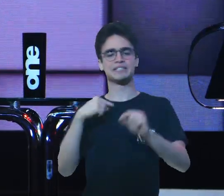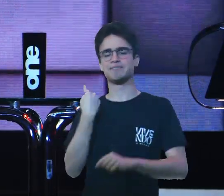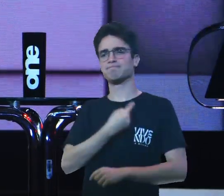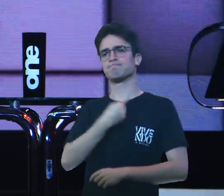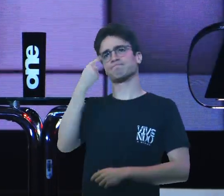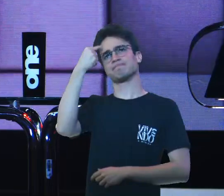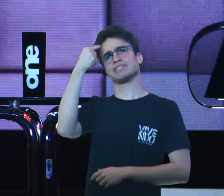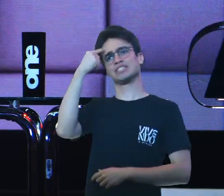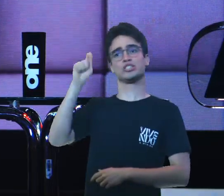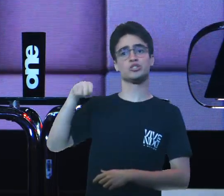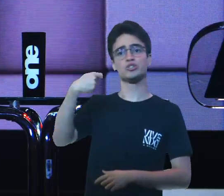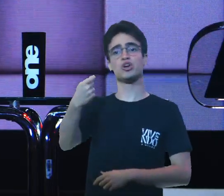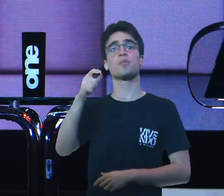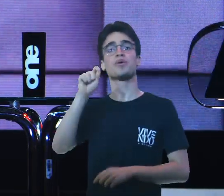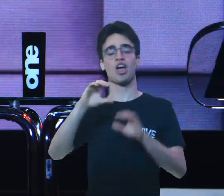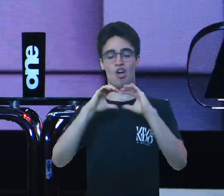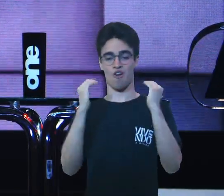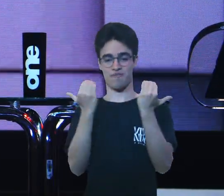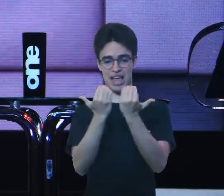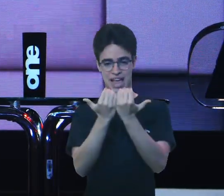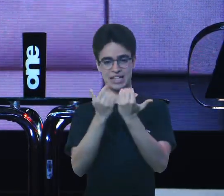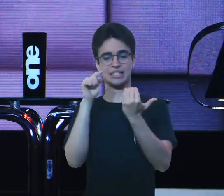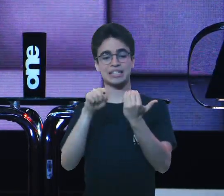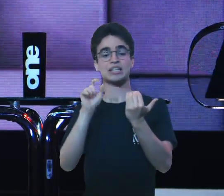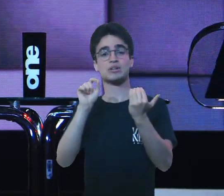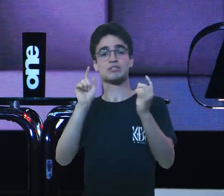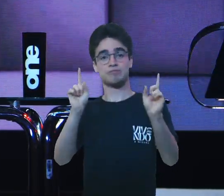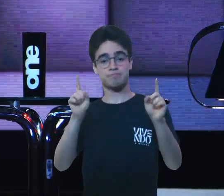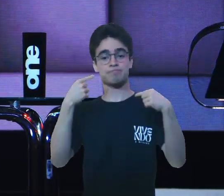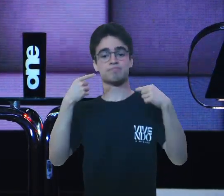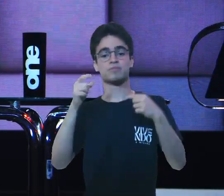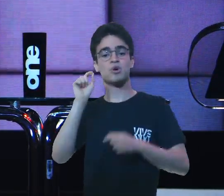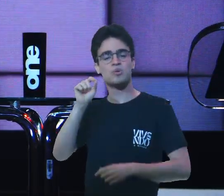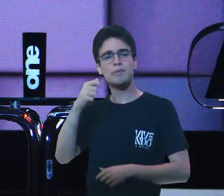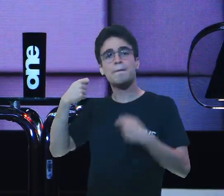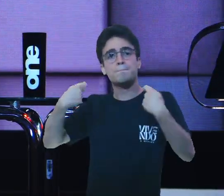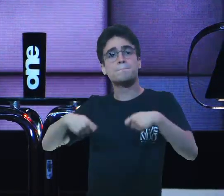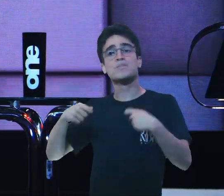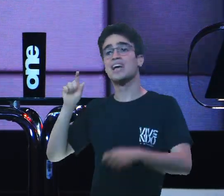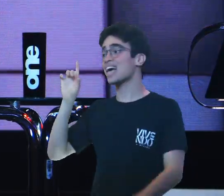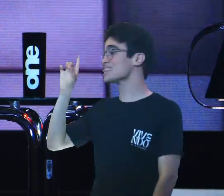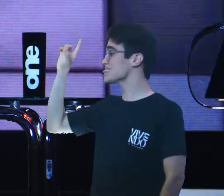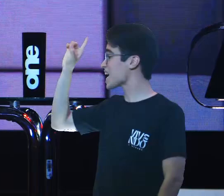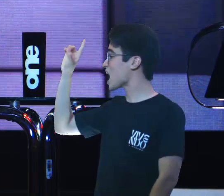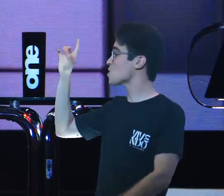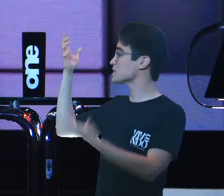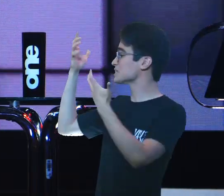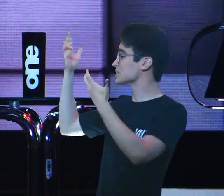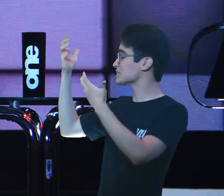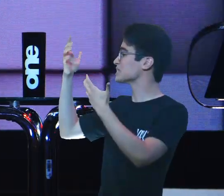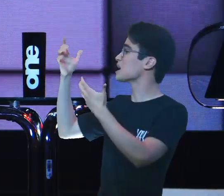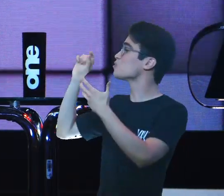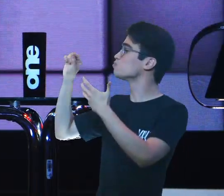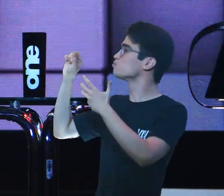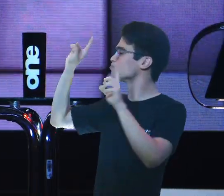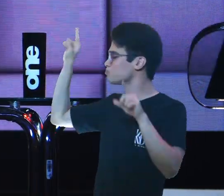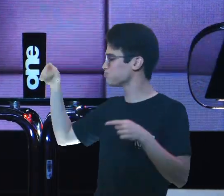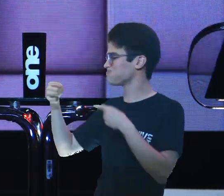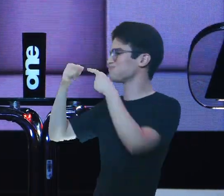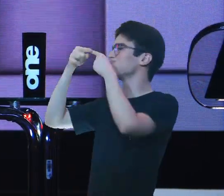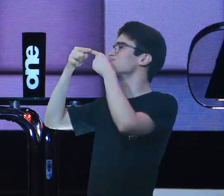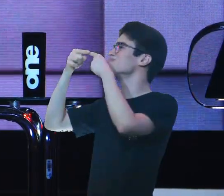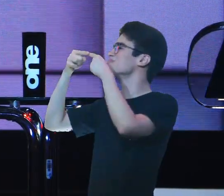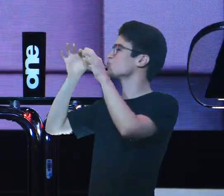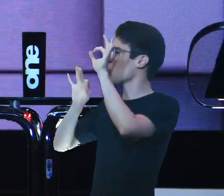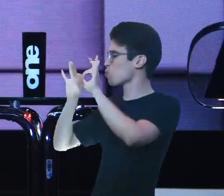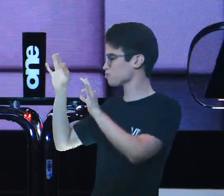em conferência, nós somos remetidos a conferir aquilo que Deus quer alinhar do coração